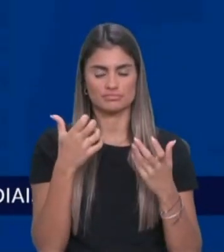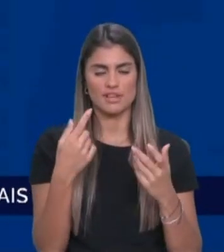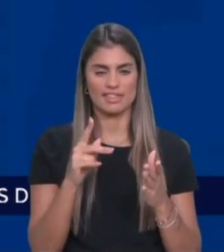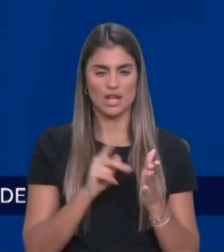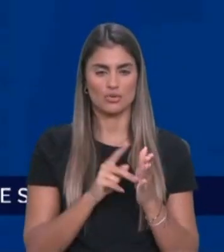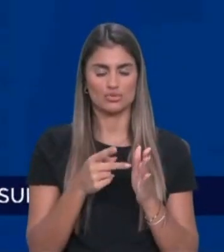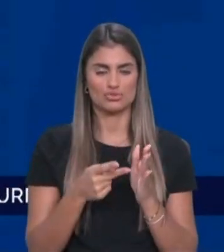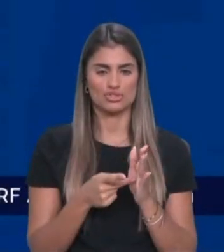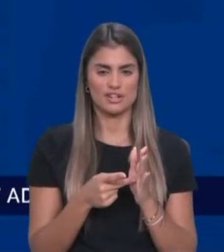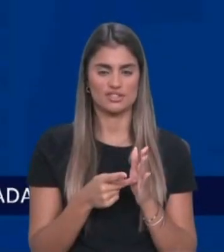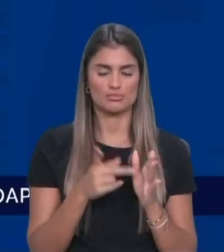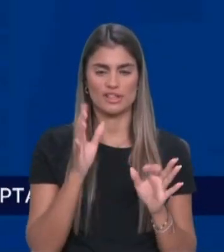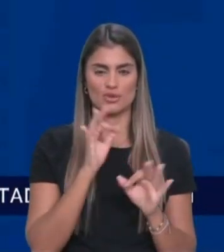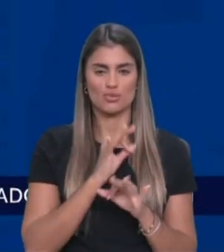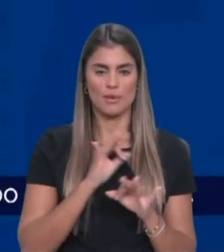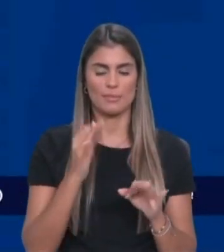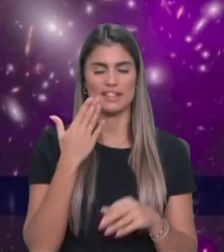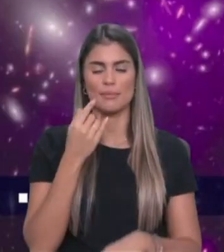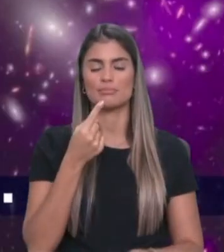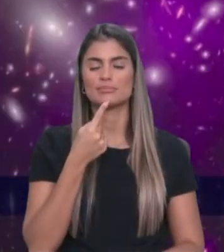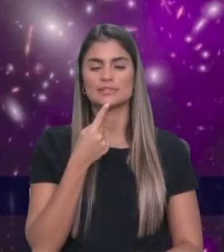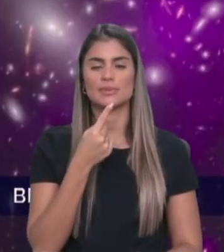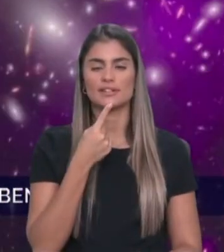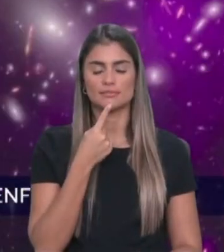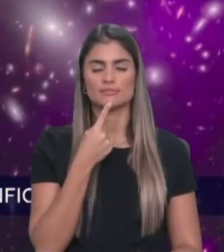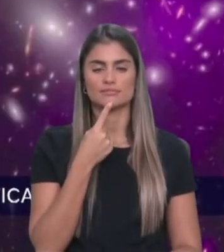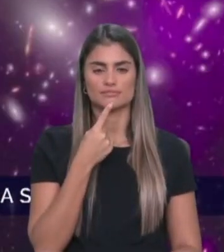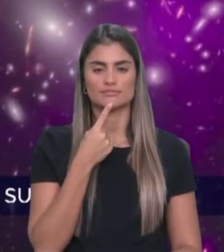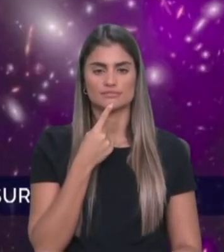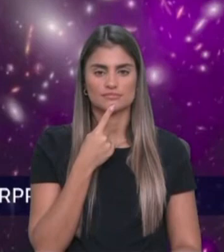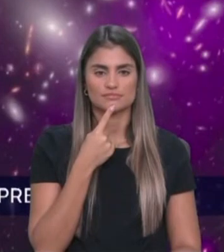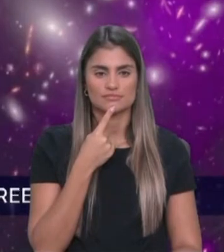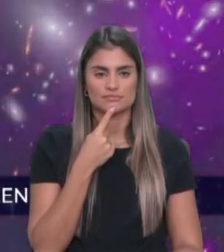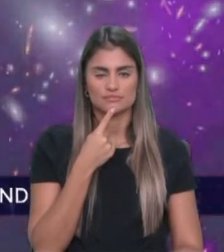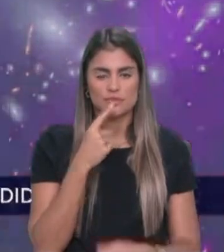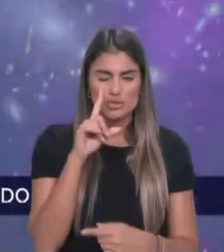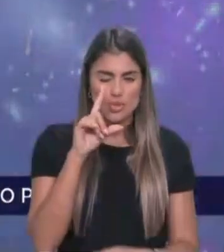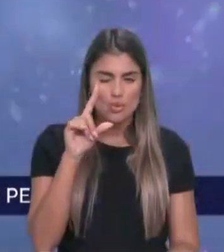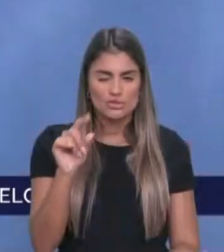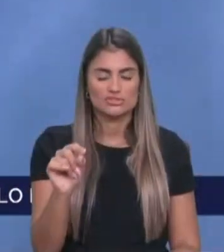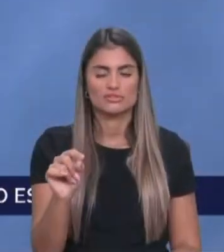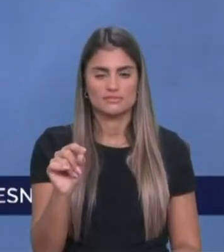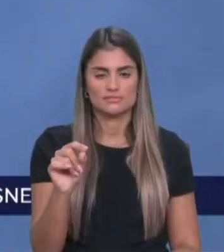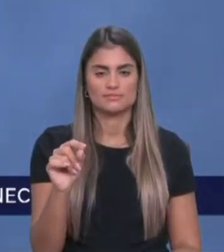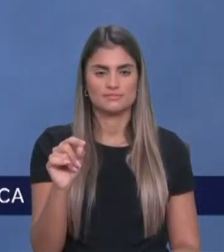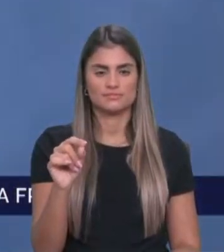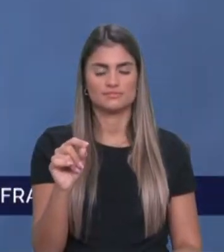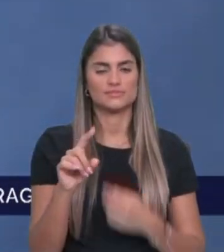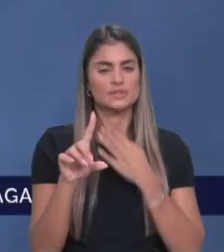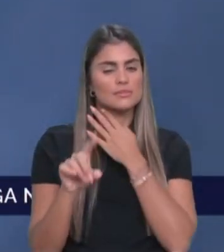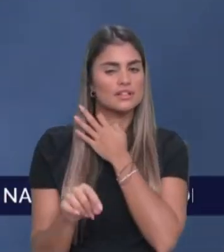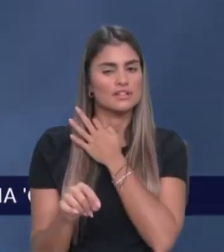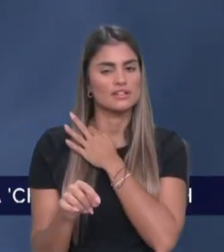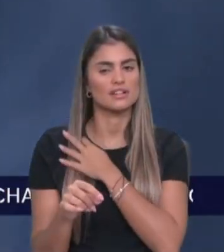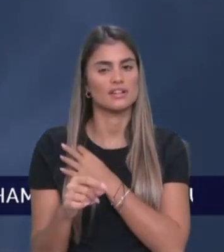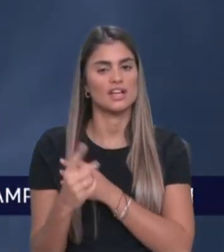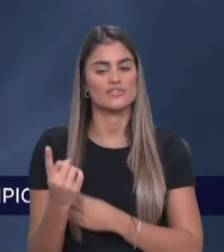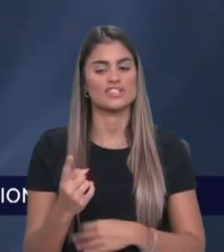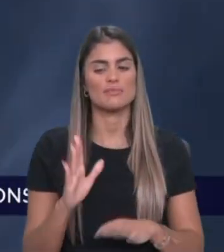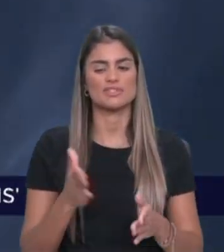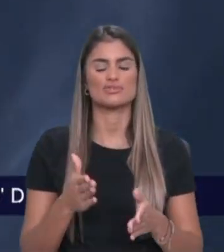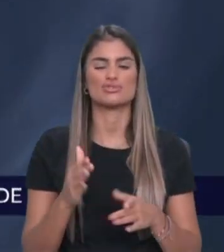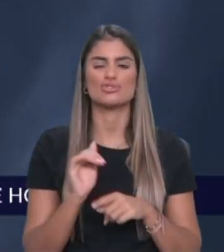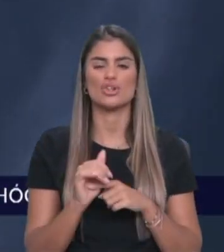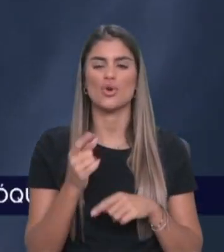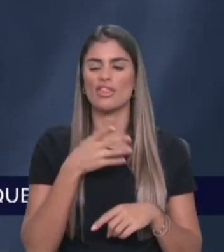tecnologia absolutamente extraordinária para tentar perceber o cosmos mais distante e ainda por cima, às vezes é preciso também um bocadinho de sorte. O que é que eu